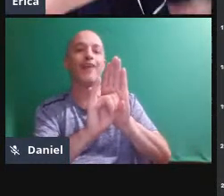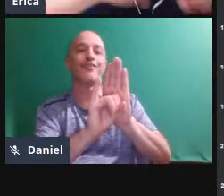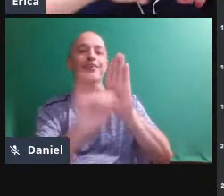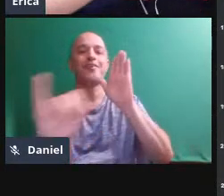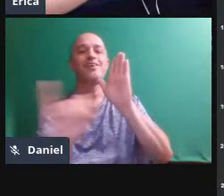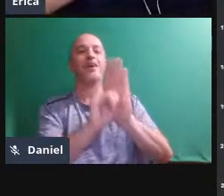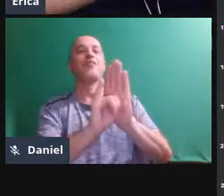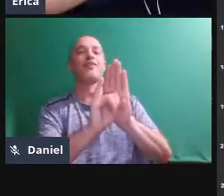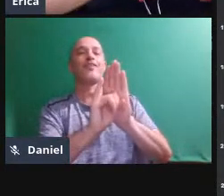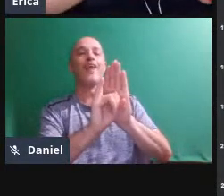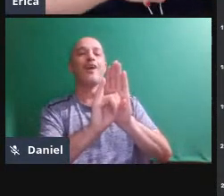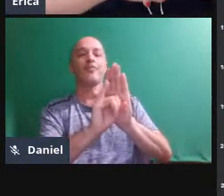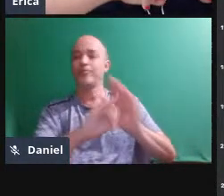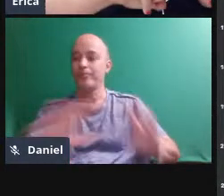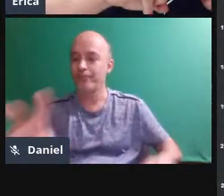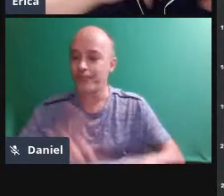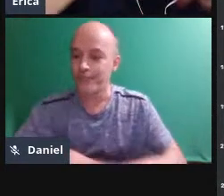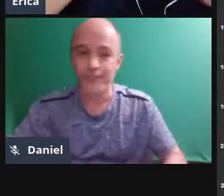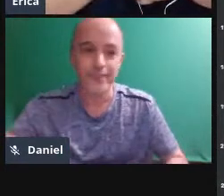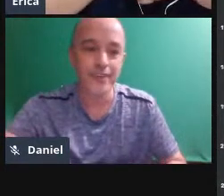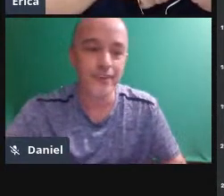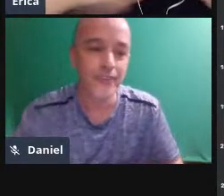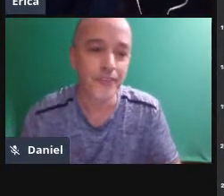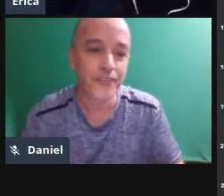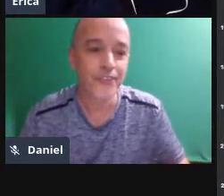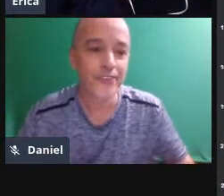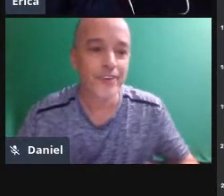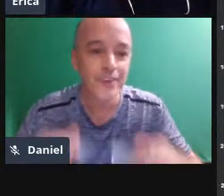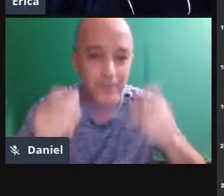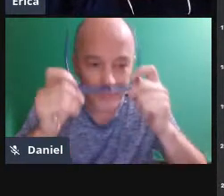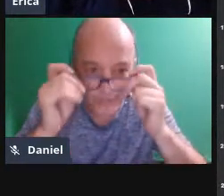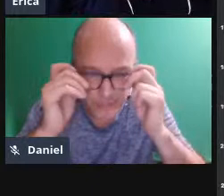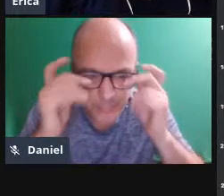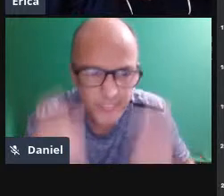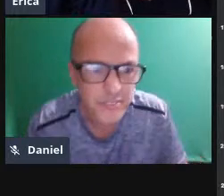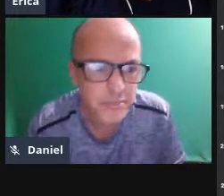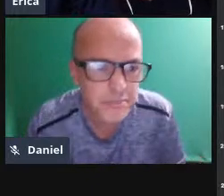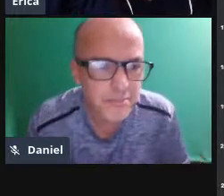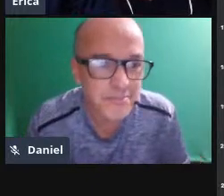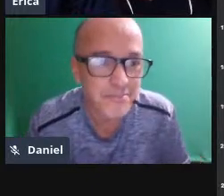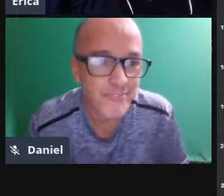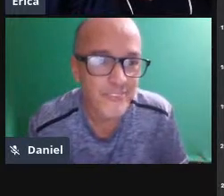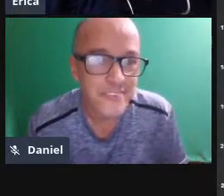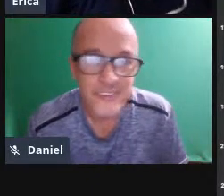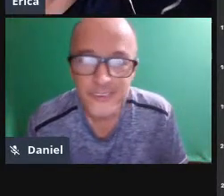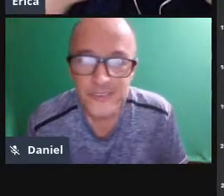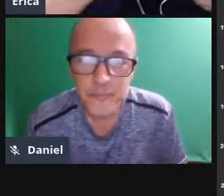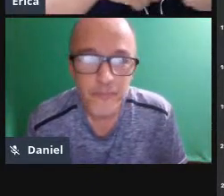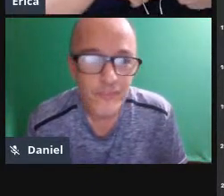Deus, travou. Desculpa. Volta. Ai, Deus.